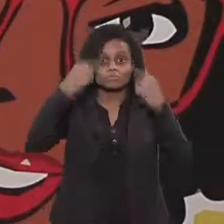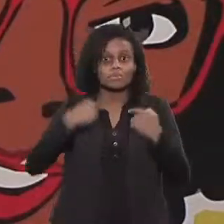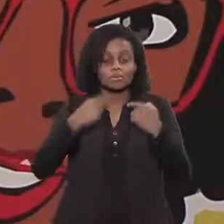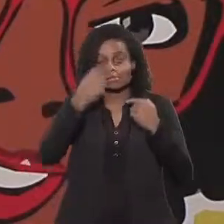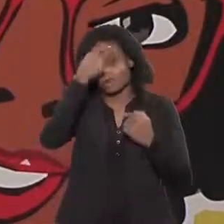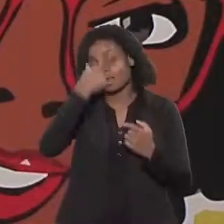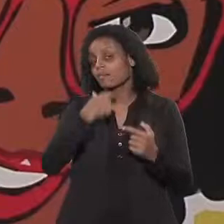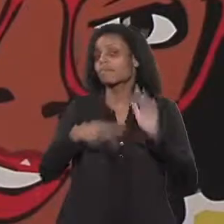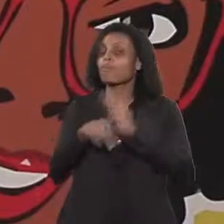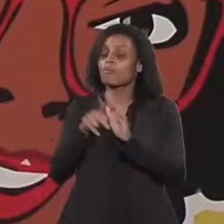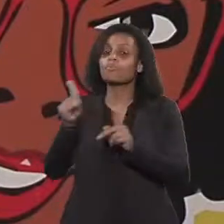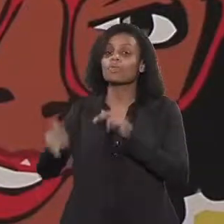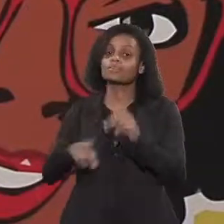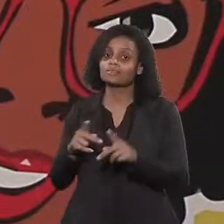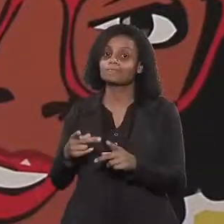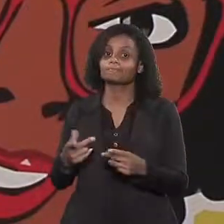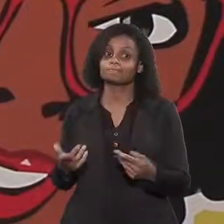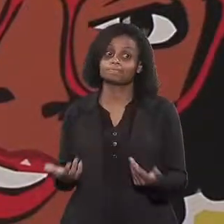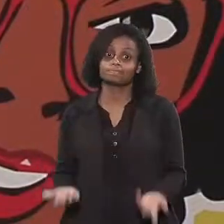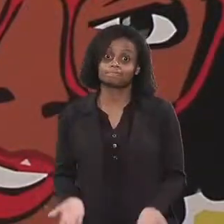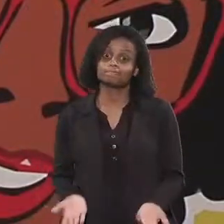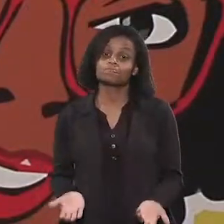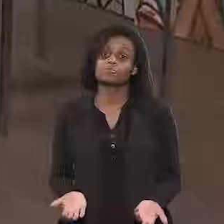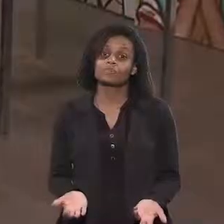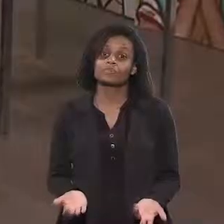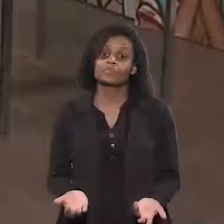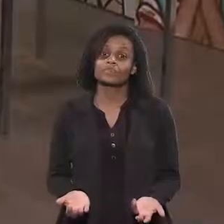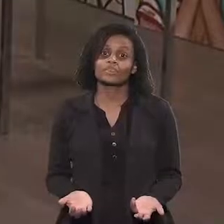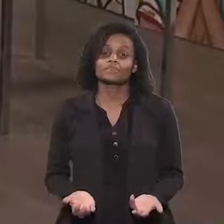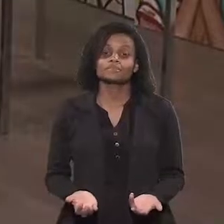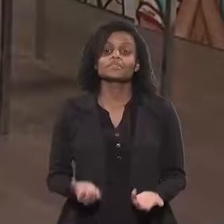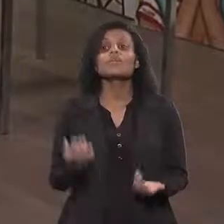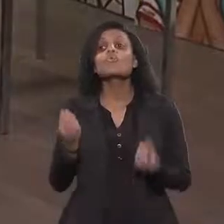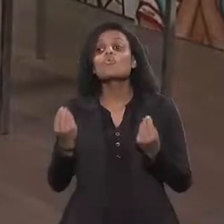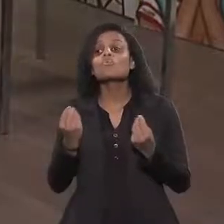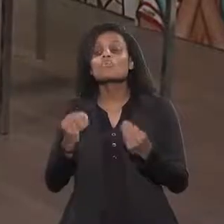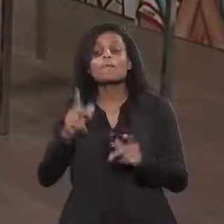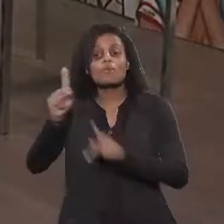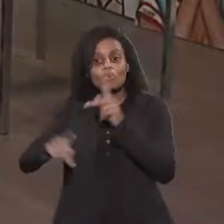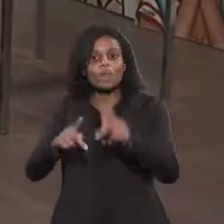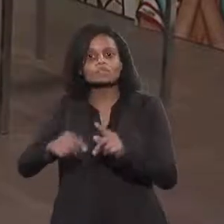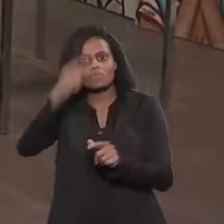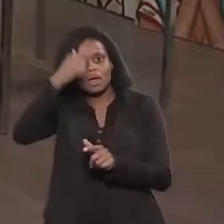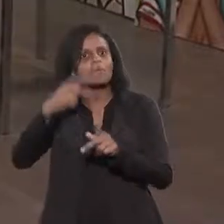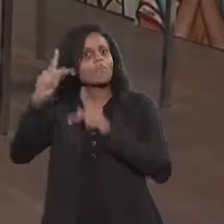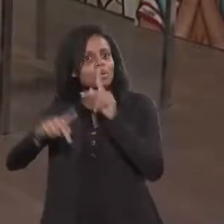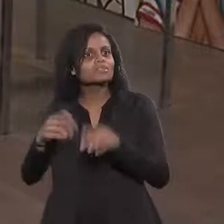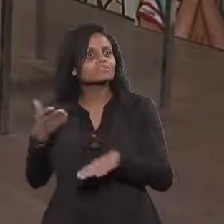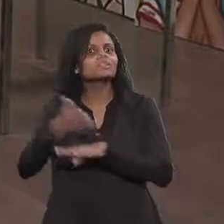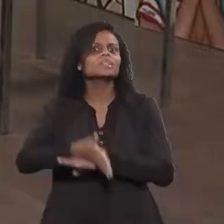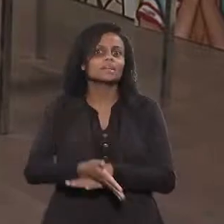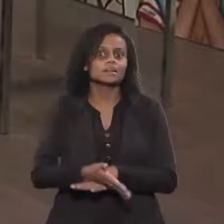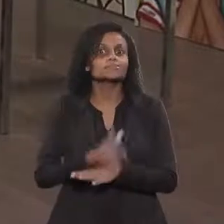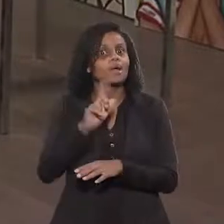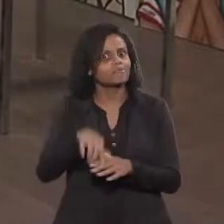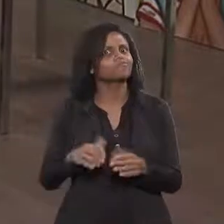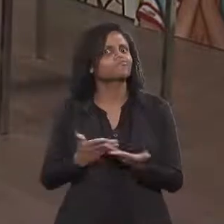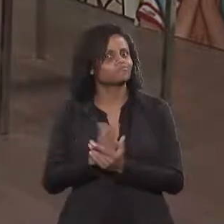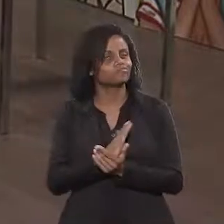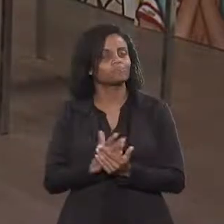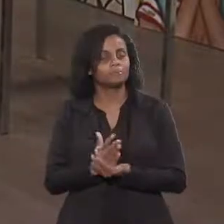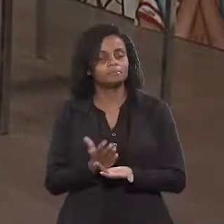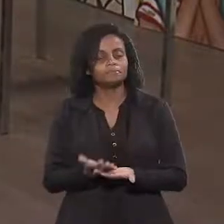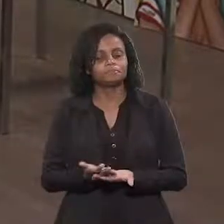povo. Porque se uma deputada com cara do povo é estranho, imagine o povo com cara de povo entrando aqui. Verdade. E aí